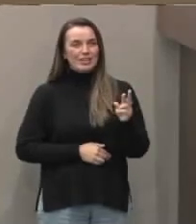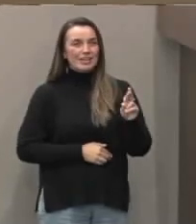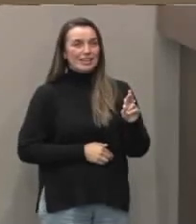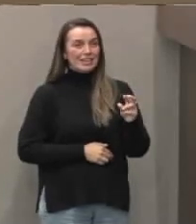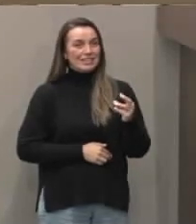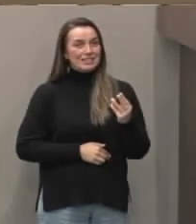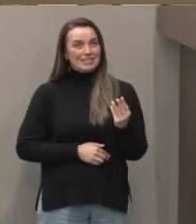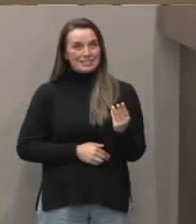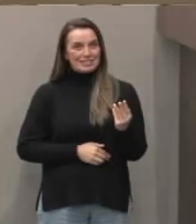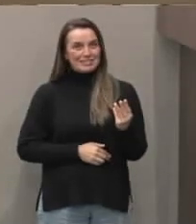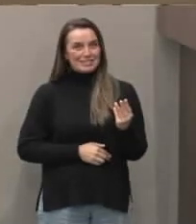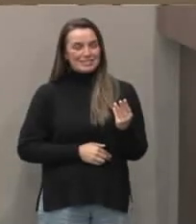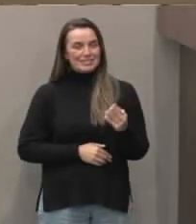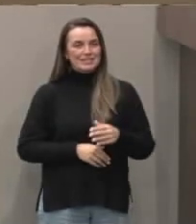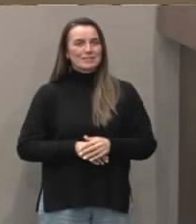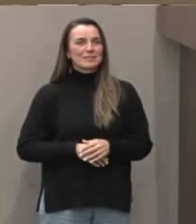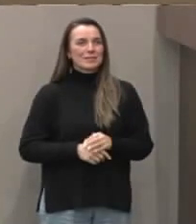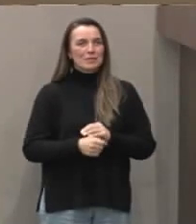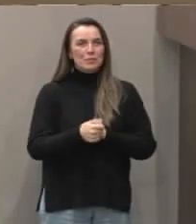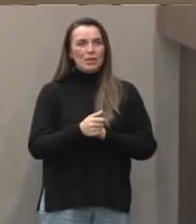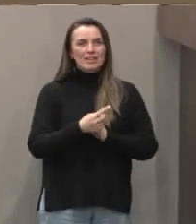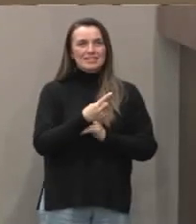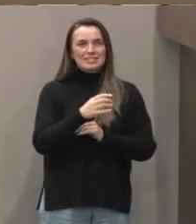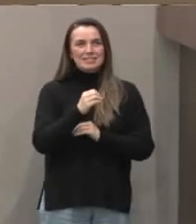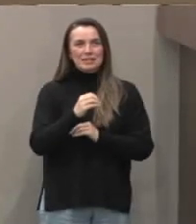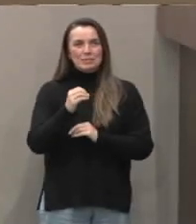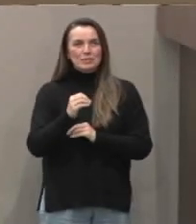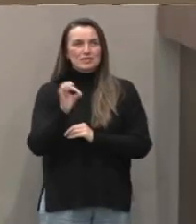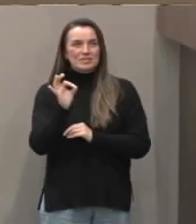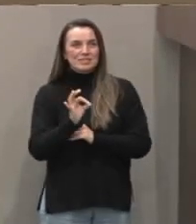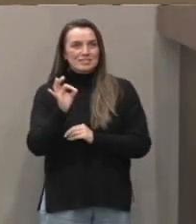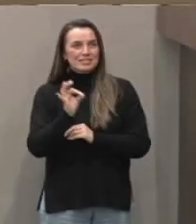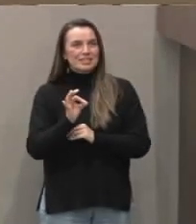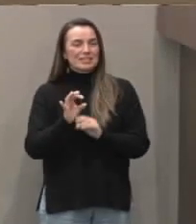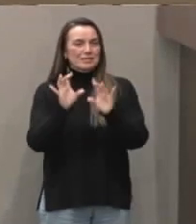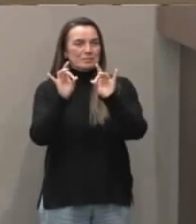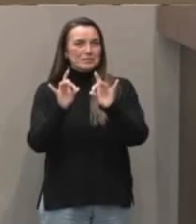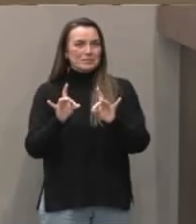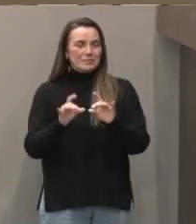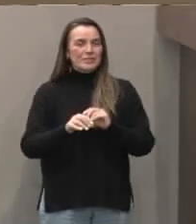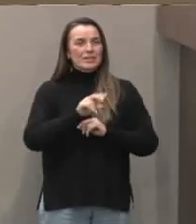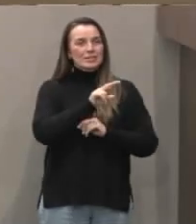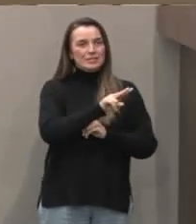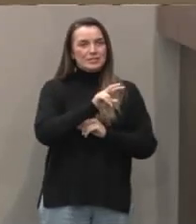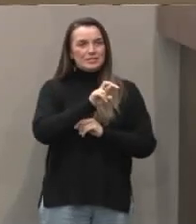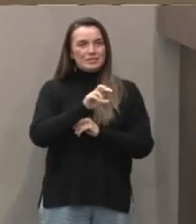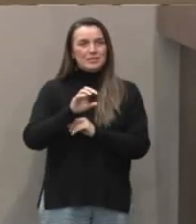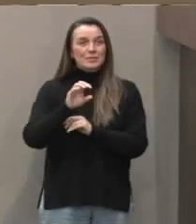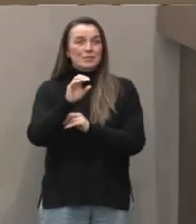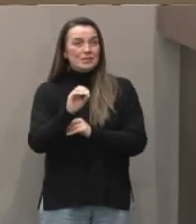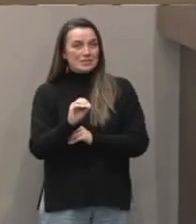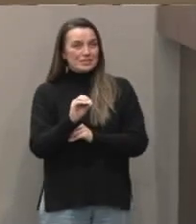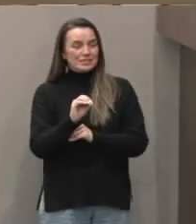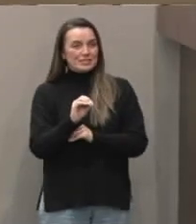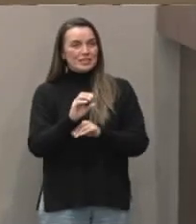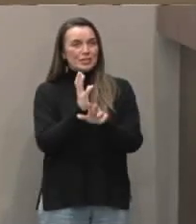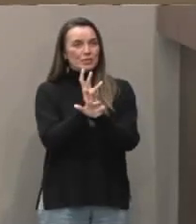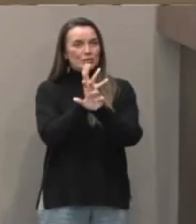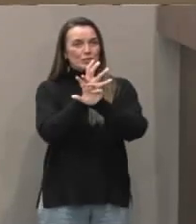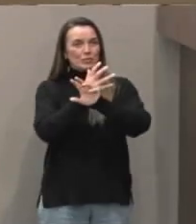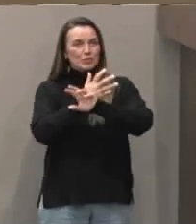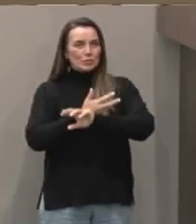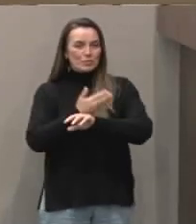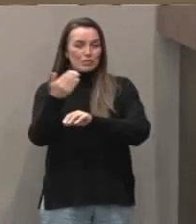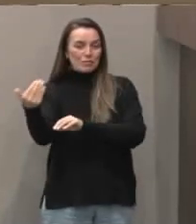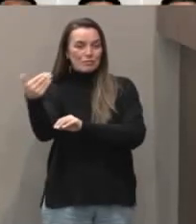de aprovação no título de especialista. Temos 250 fellows, que são ortopedistas especializados que vêm a Passo